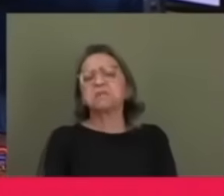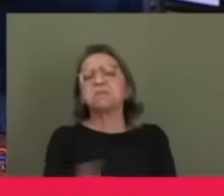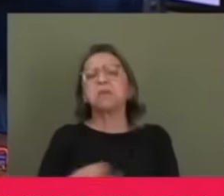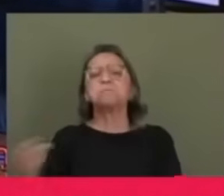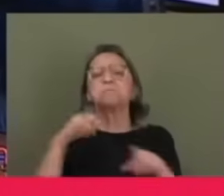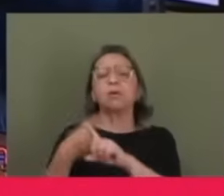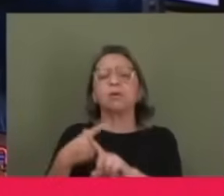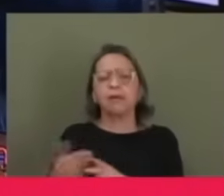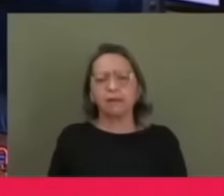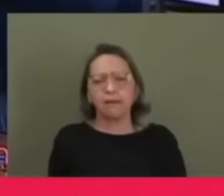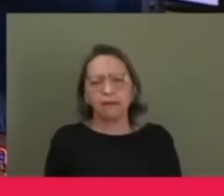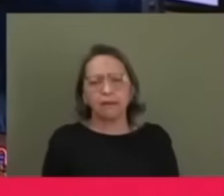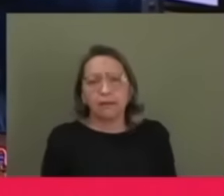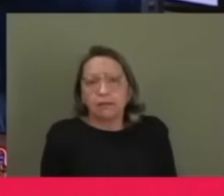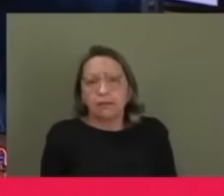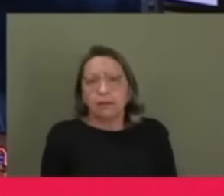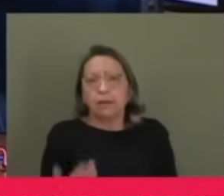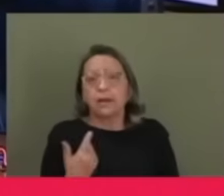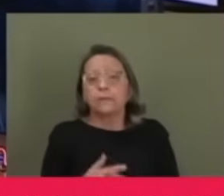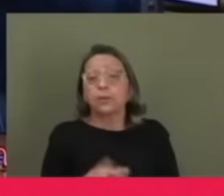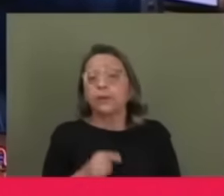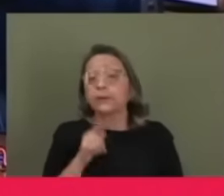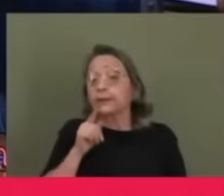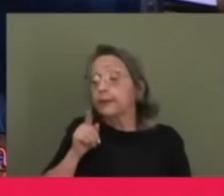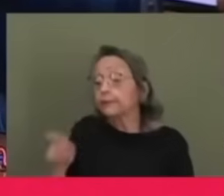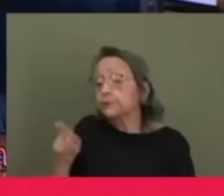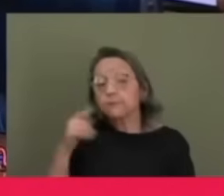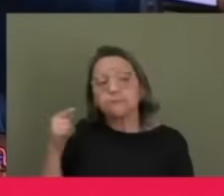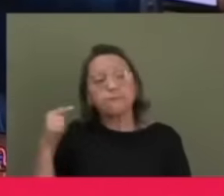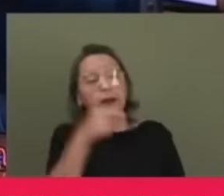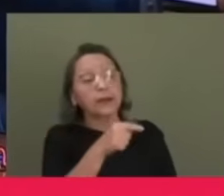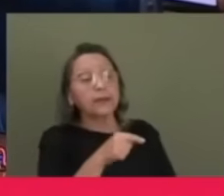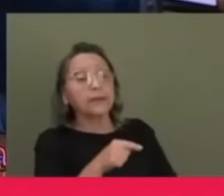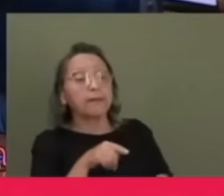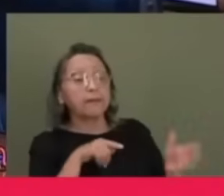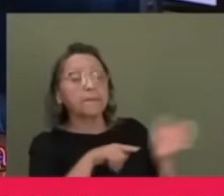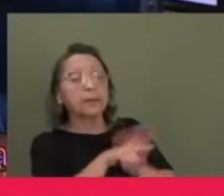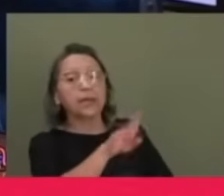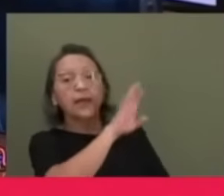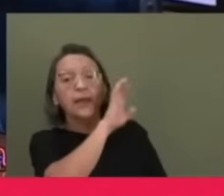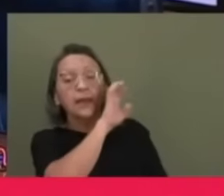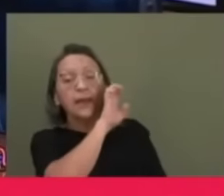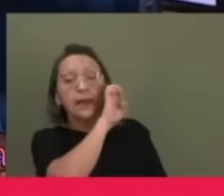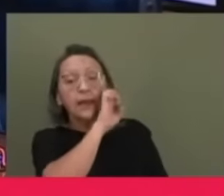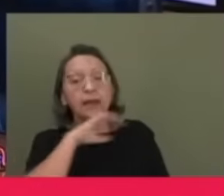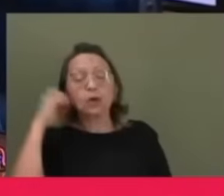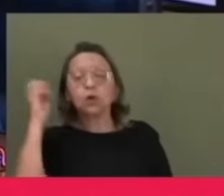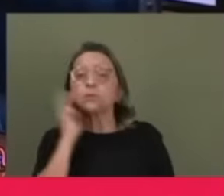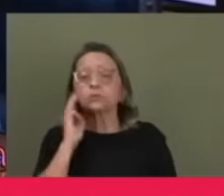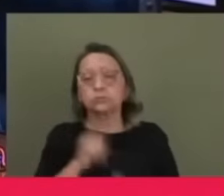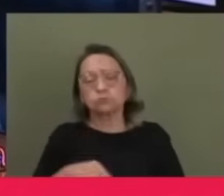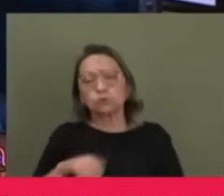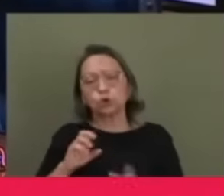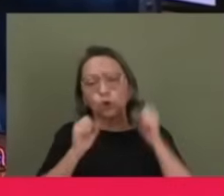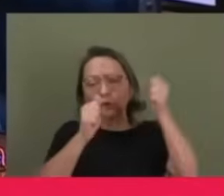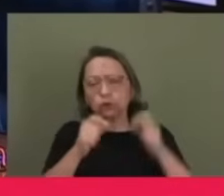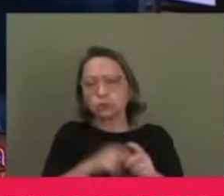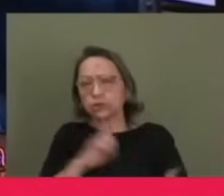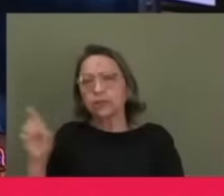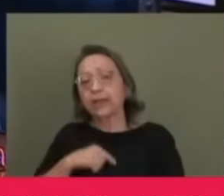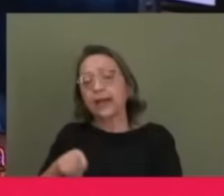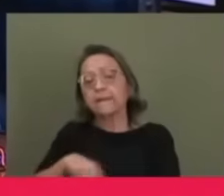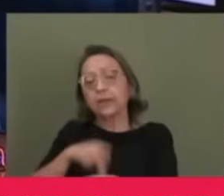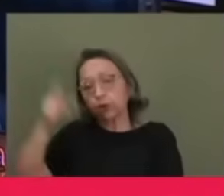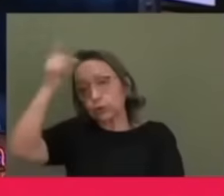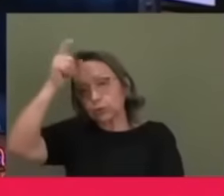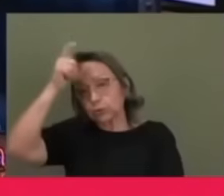quê? Por que que você não vai questionar o Elon Musk, seus torcedores, de um cara de ultradireita? Que lá na Turquia